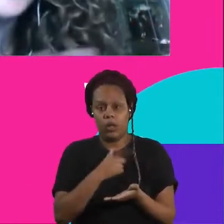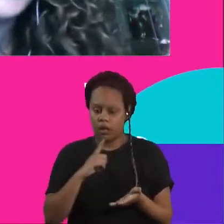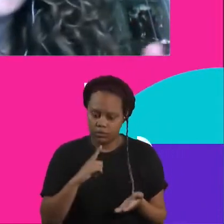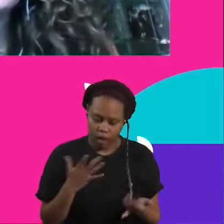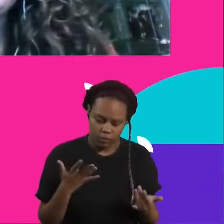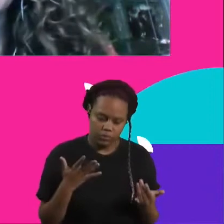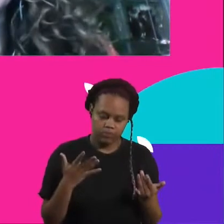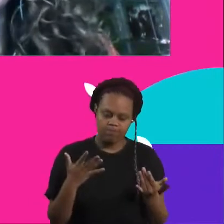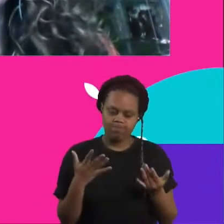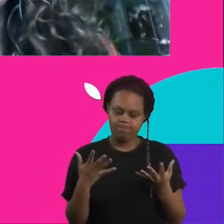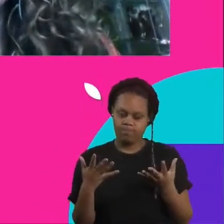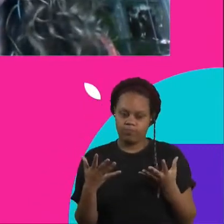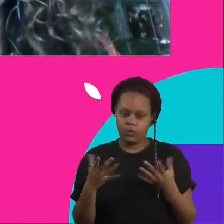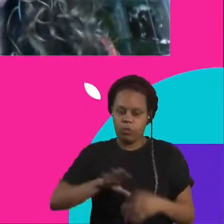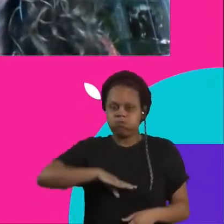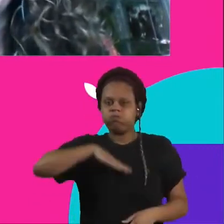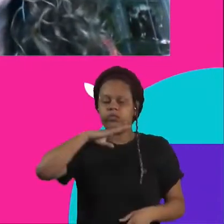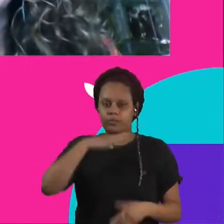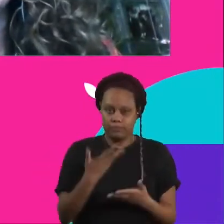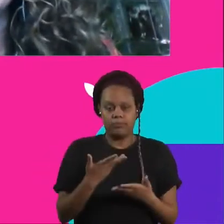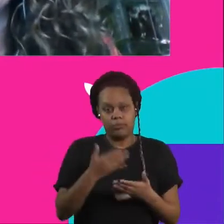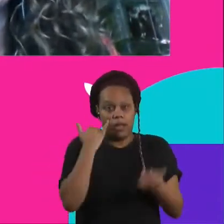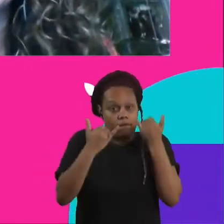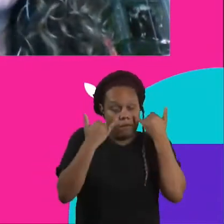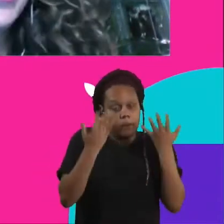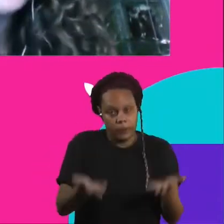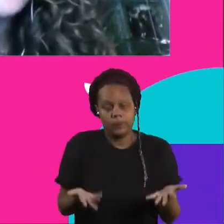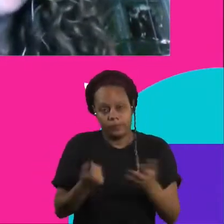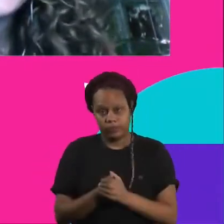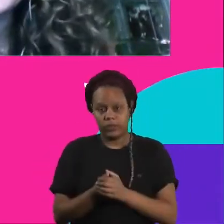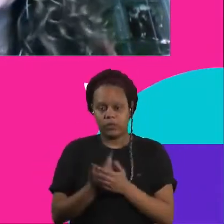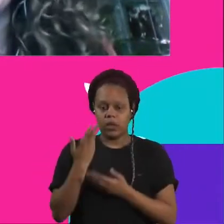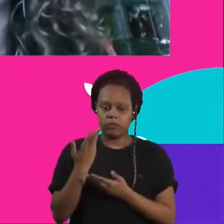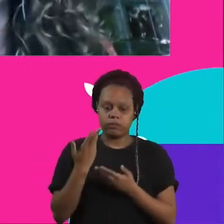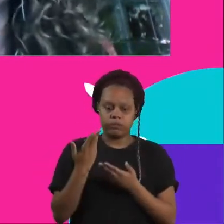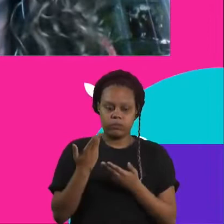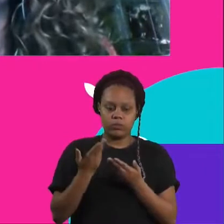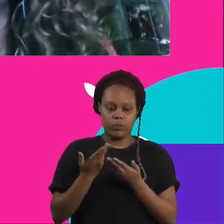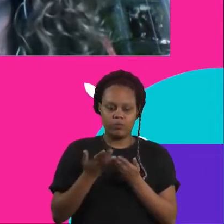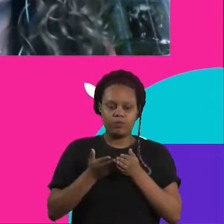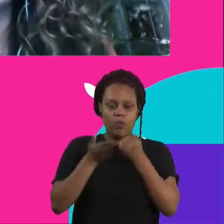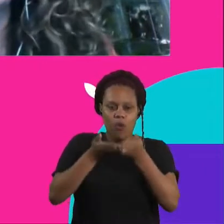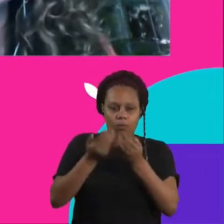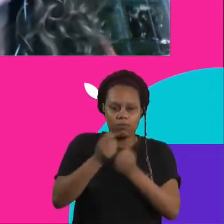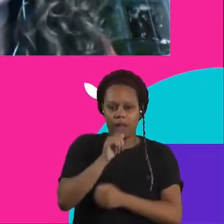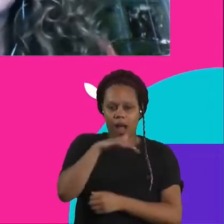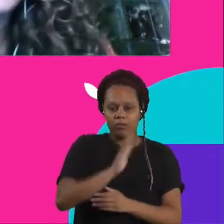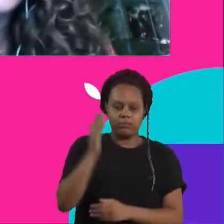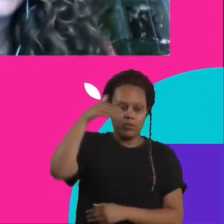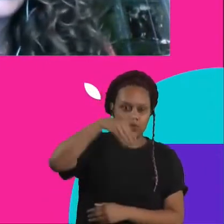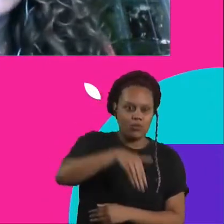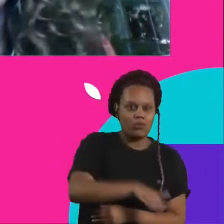né, de informações atualmente, né? A gente está realmente imersos num oceano de dados, então é muito importante a gente ter essa